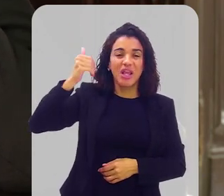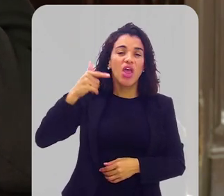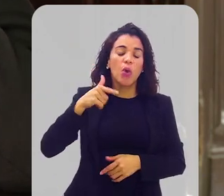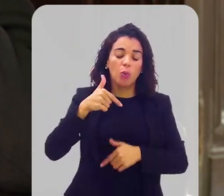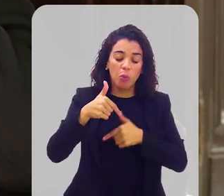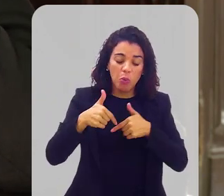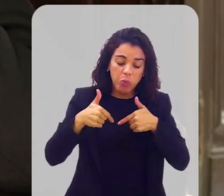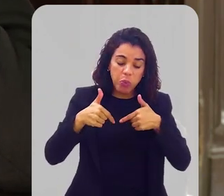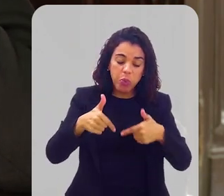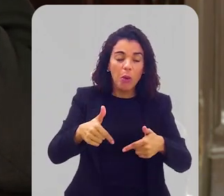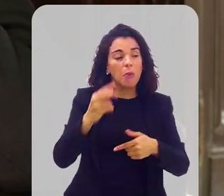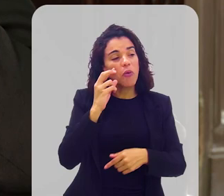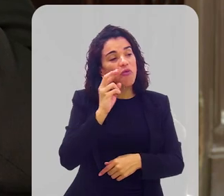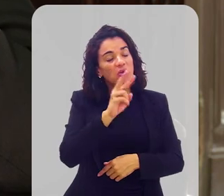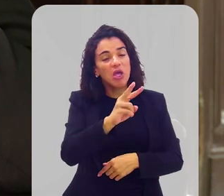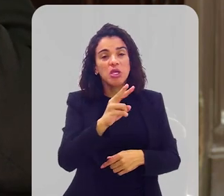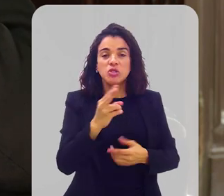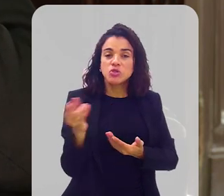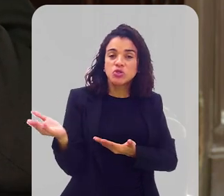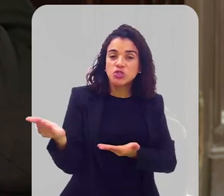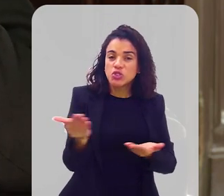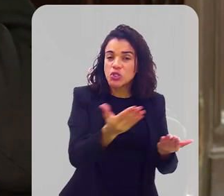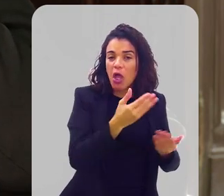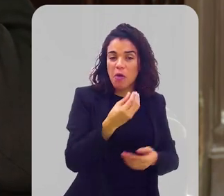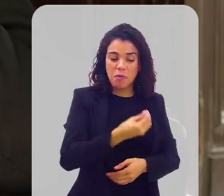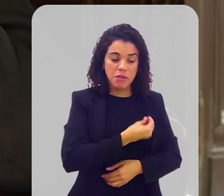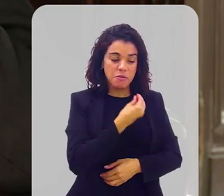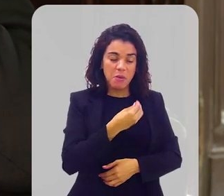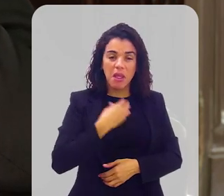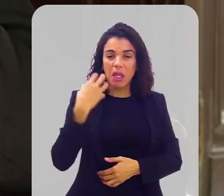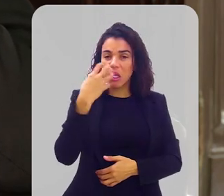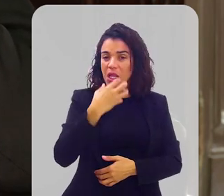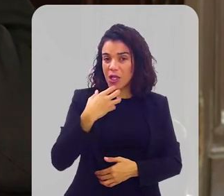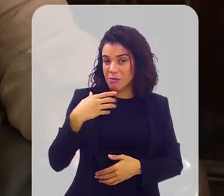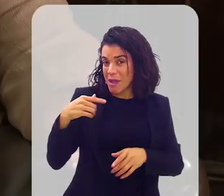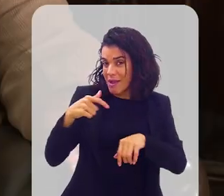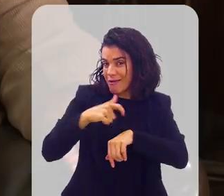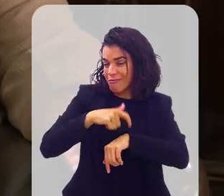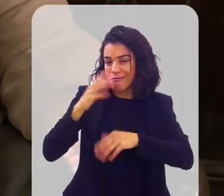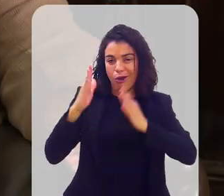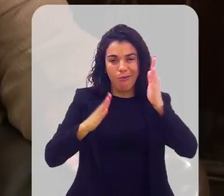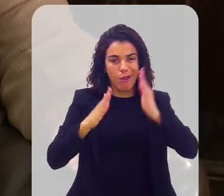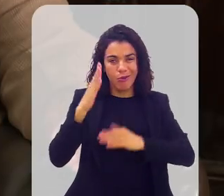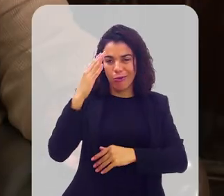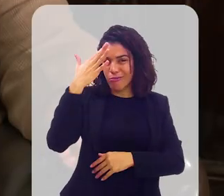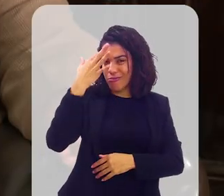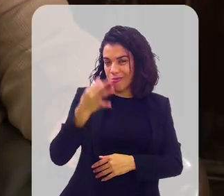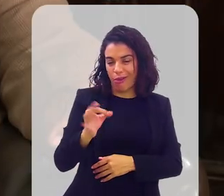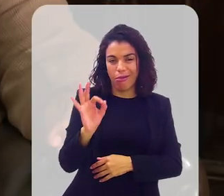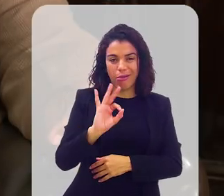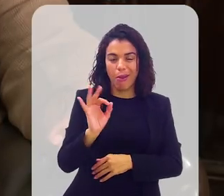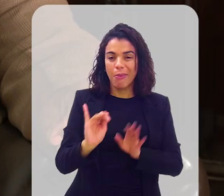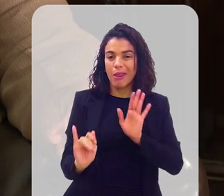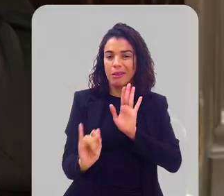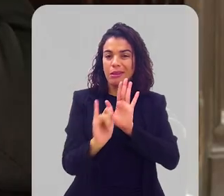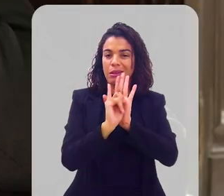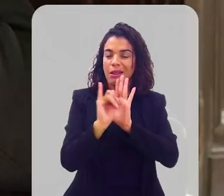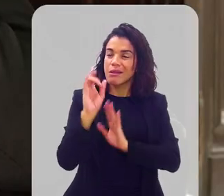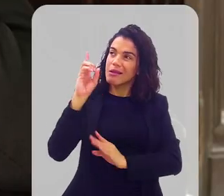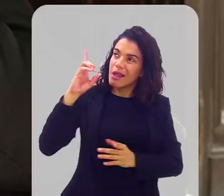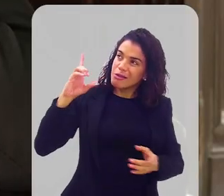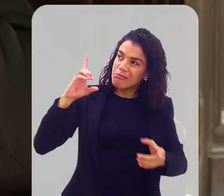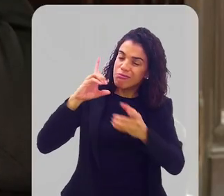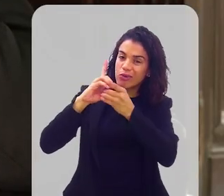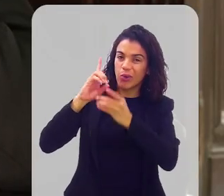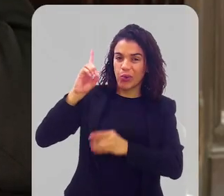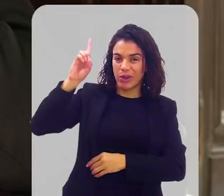fazia aquilo ali por ver vários jovens participando, cantando, até então eu não entendia o meu chamado, né? Verdadeiramente a minha identidade para o